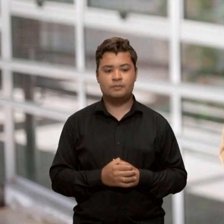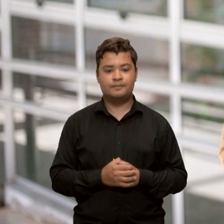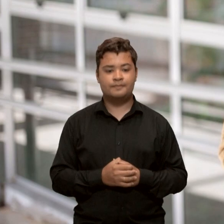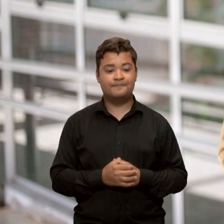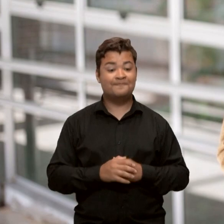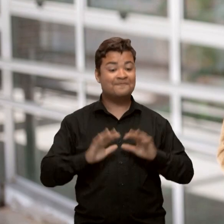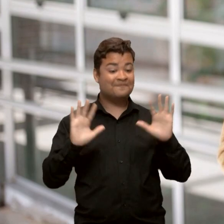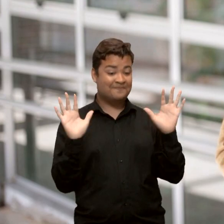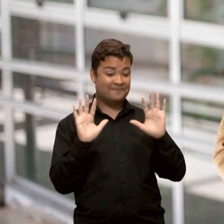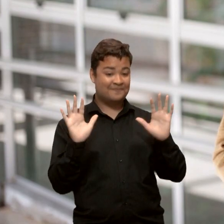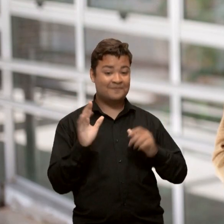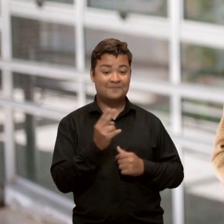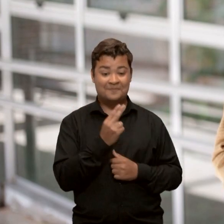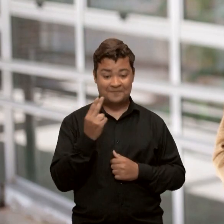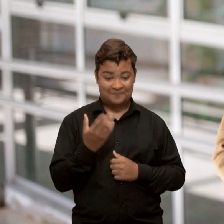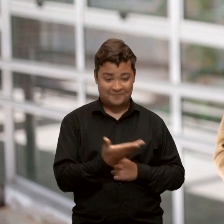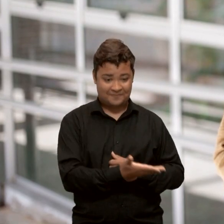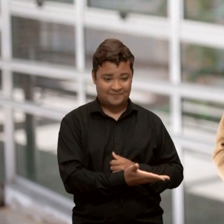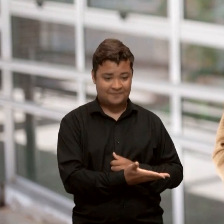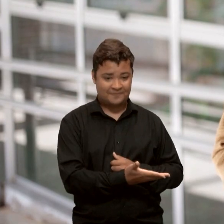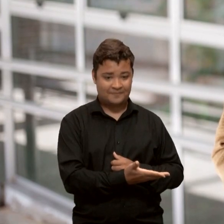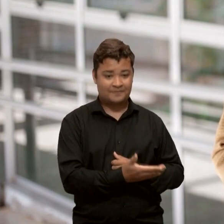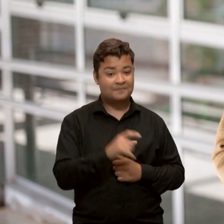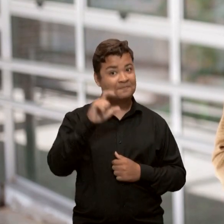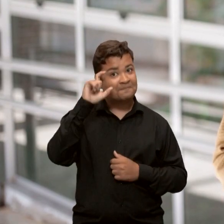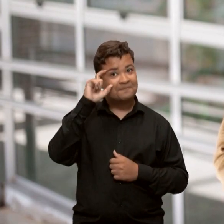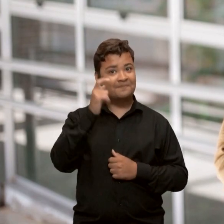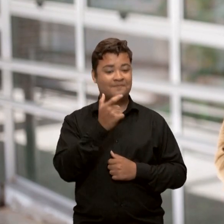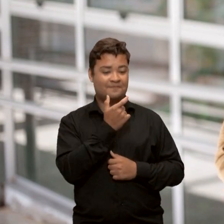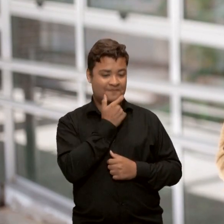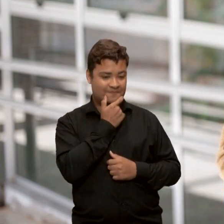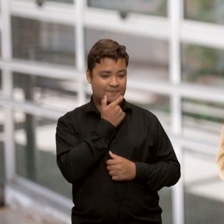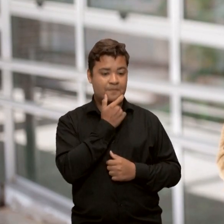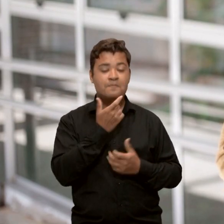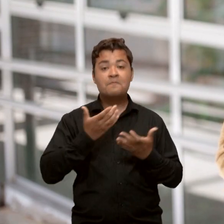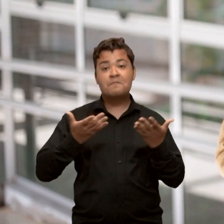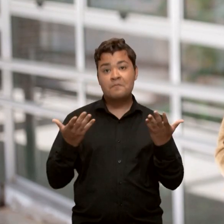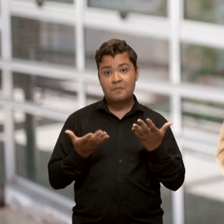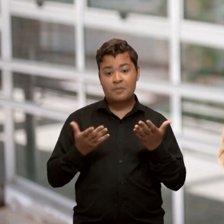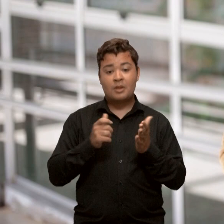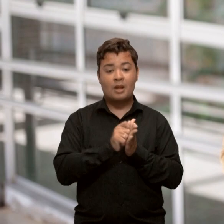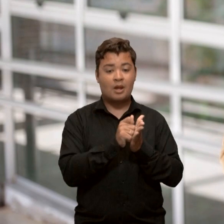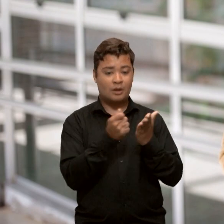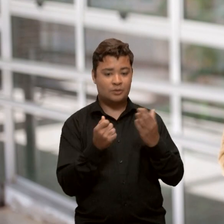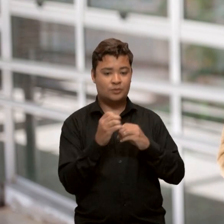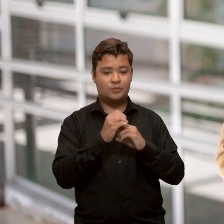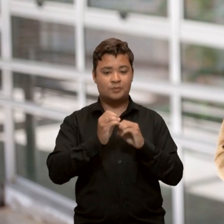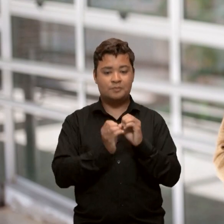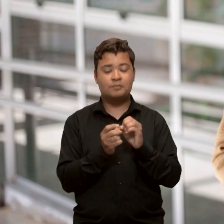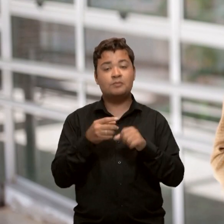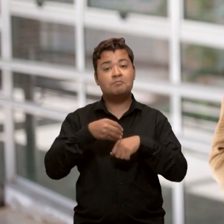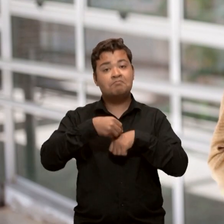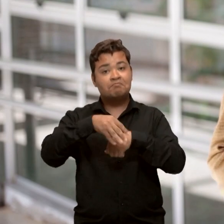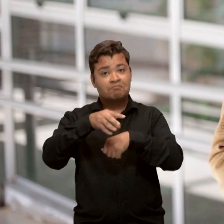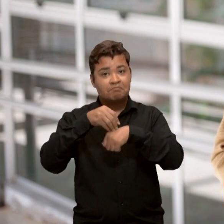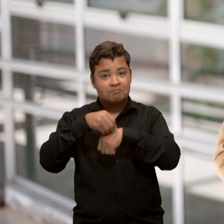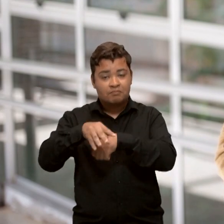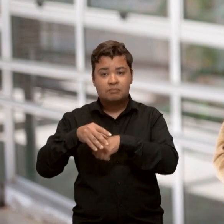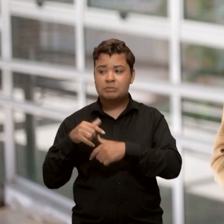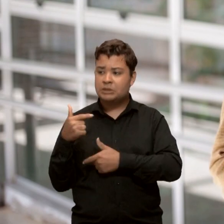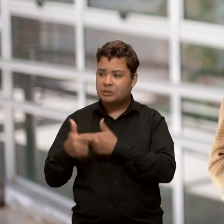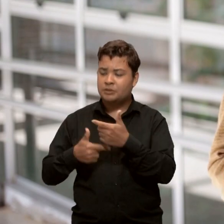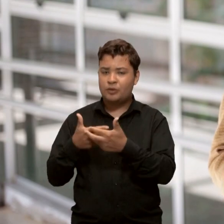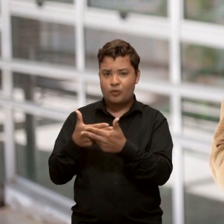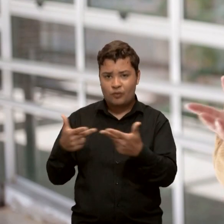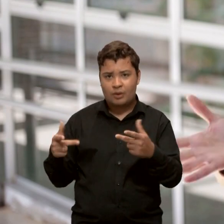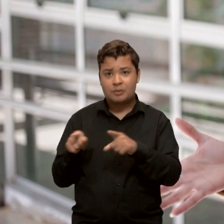Olá, meu nome é Heloísa Marina e essa é mais uma Agenda UFG. Aqui você fica sabendo de todos os